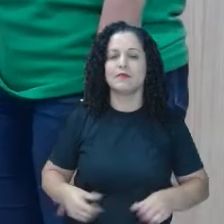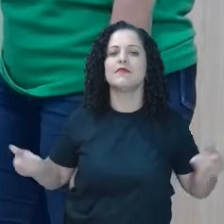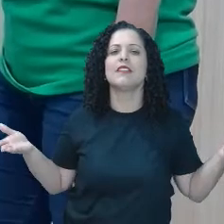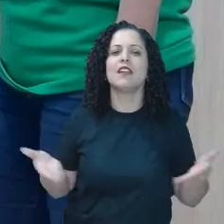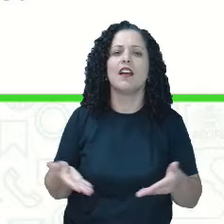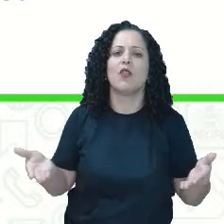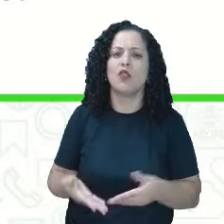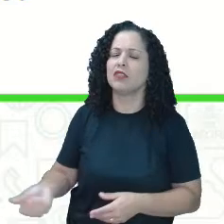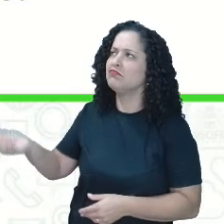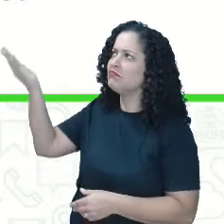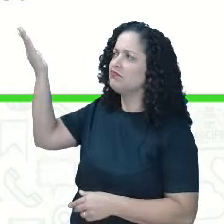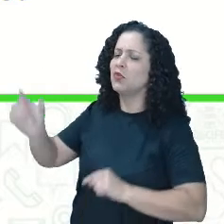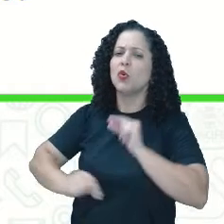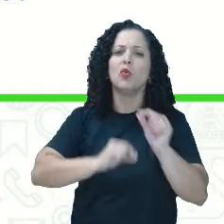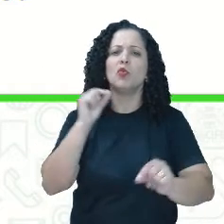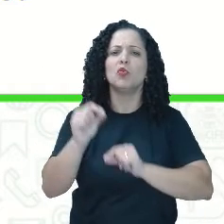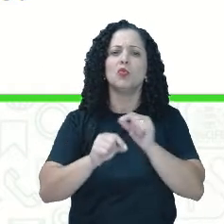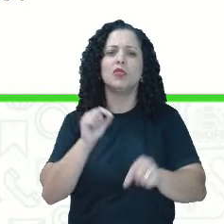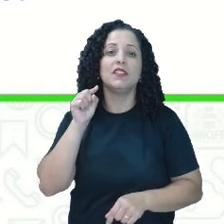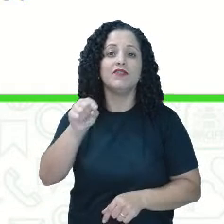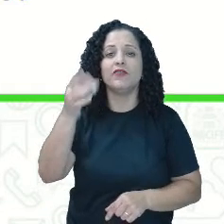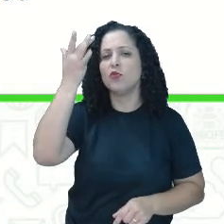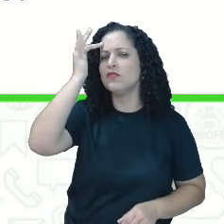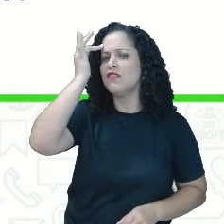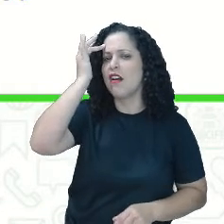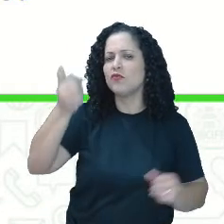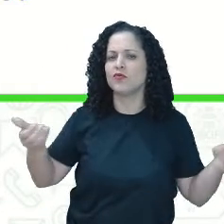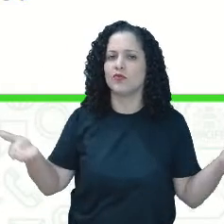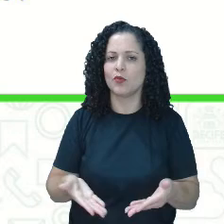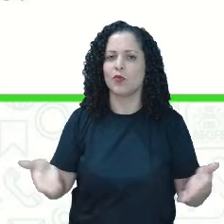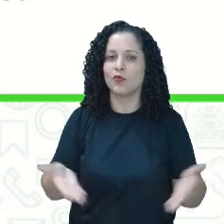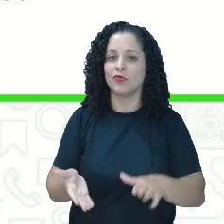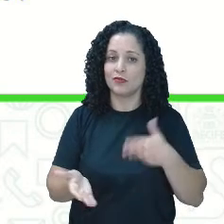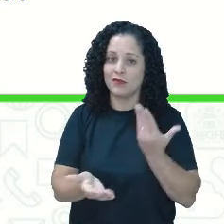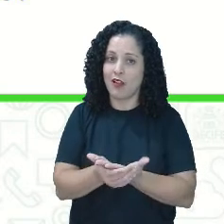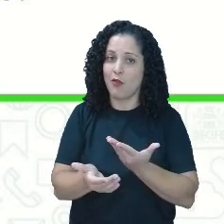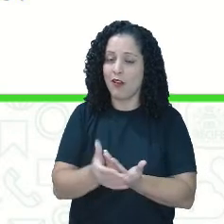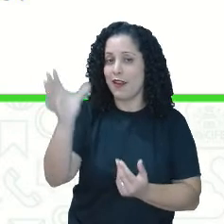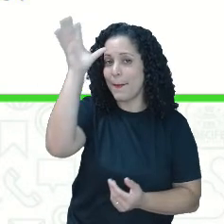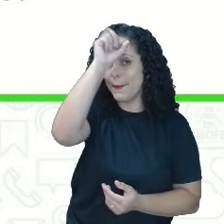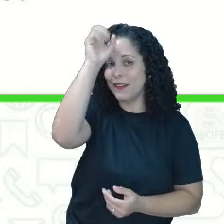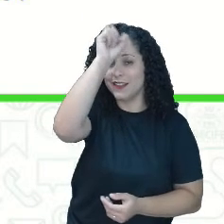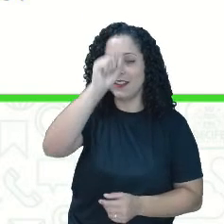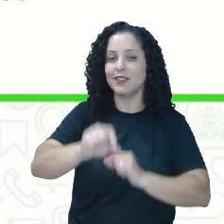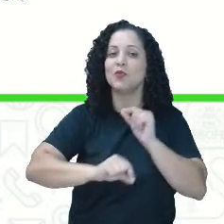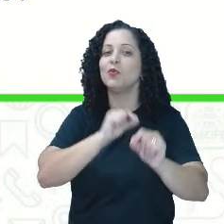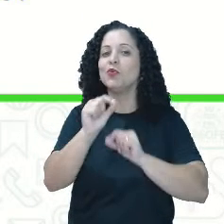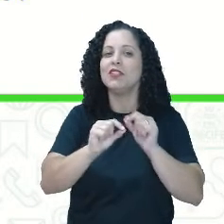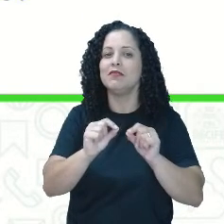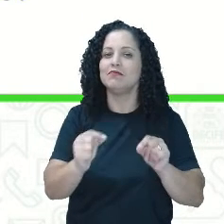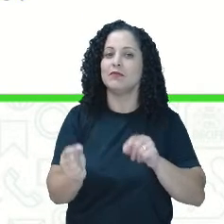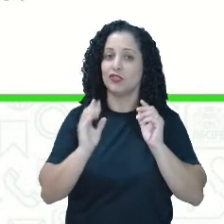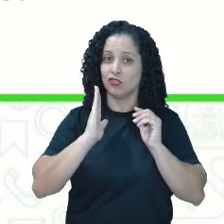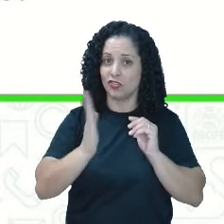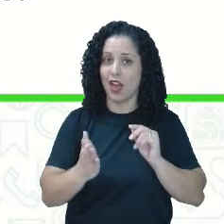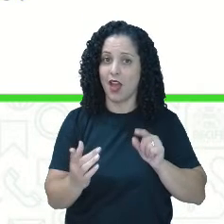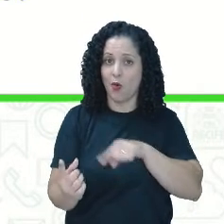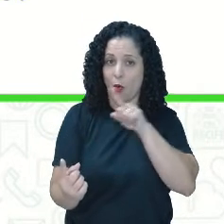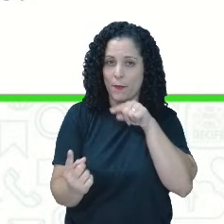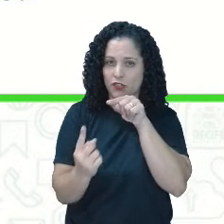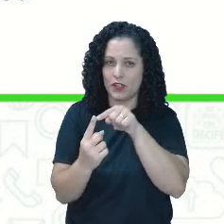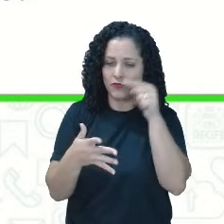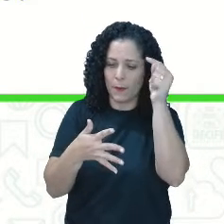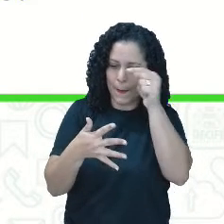Problematização. O que você acha que aprenderemos nessa aula? Olha, eu mostrei os objetivos. Mas o que será